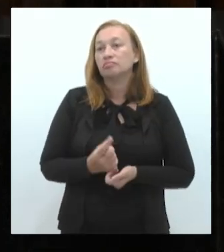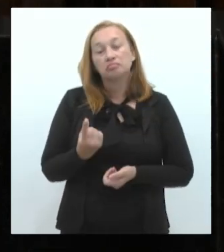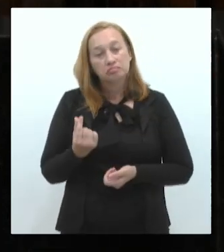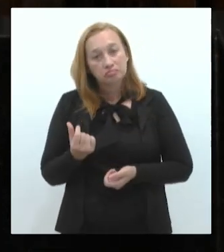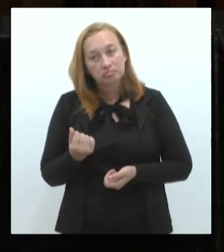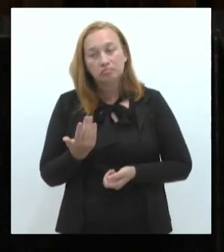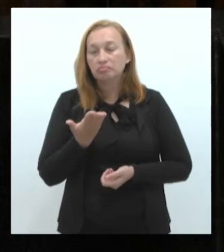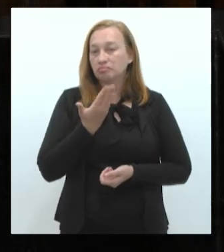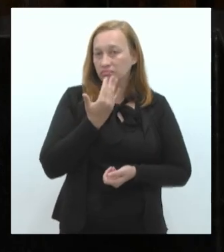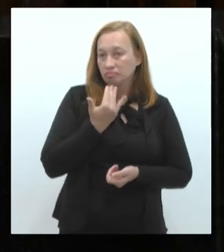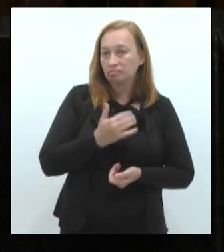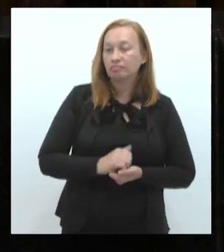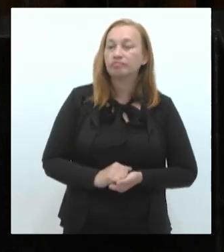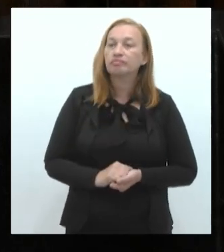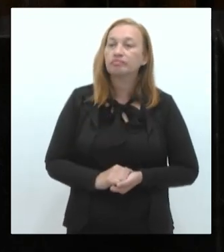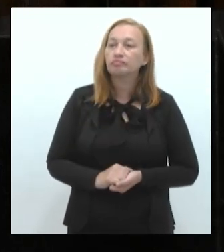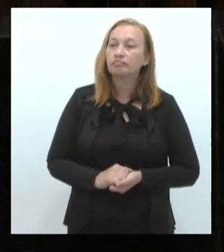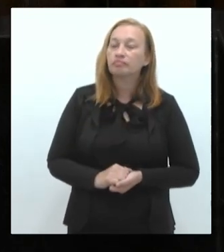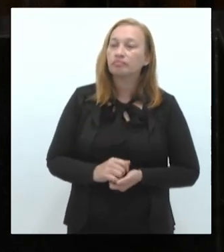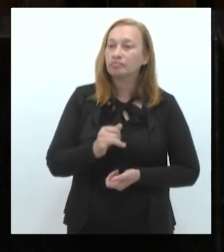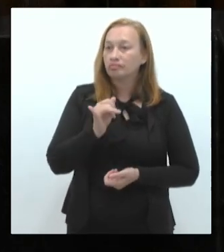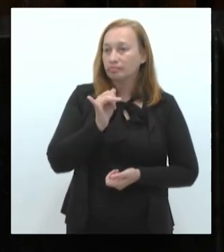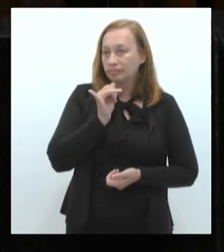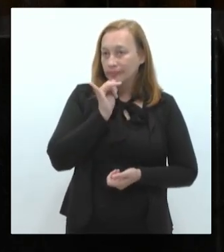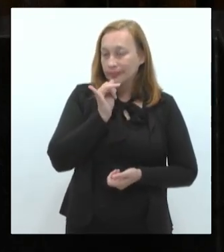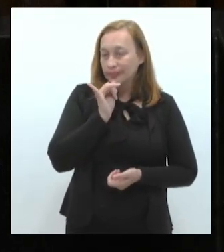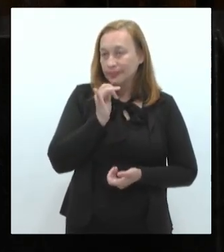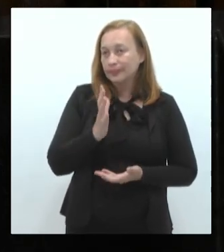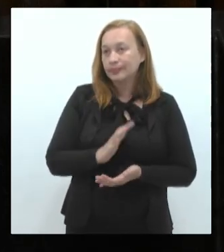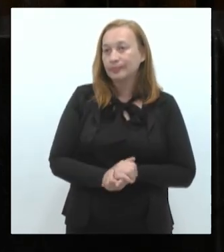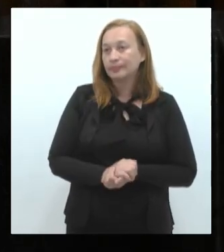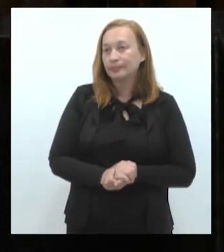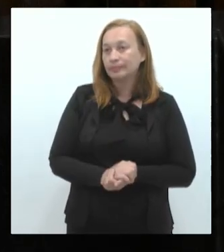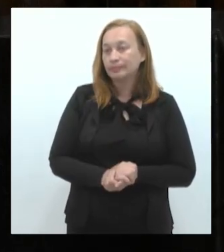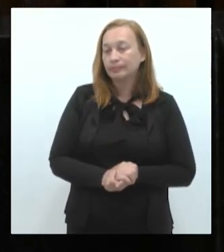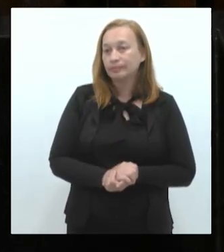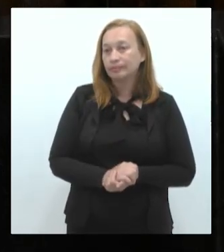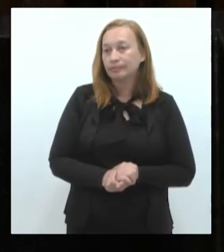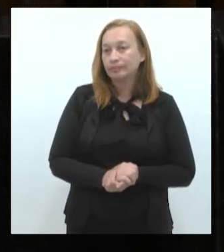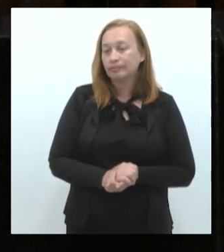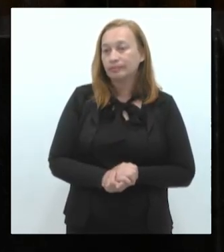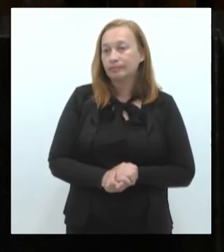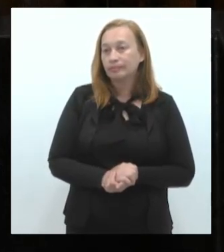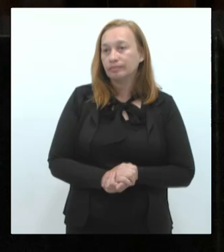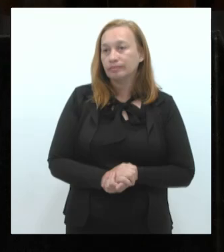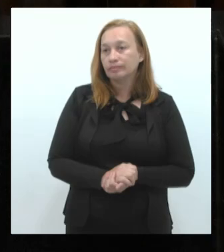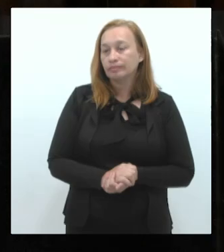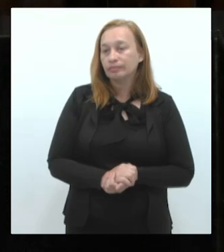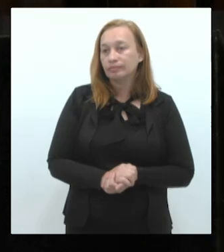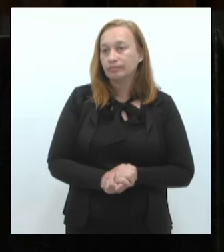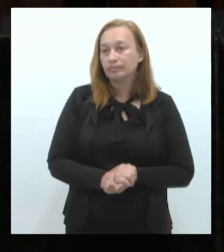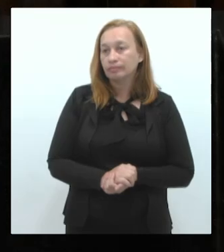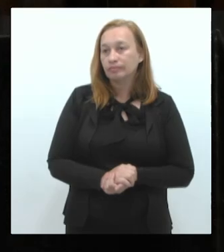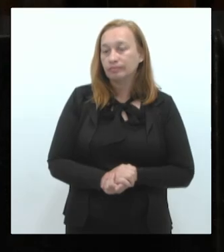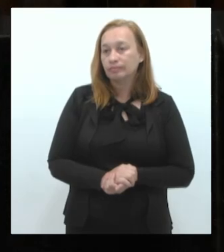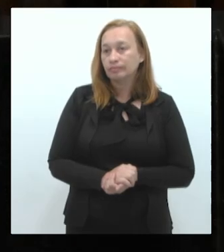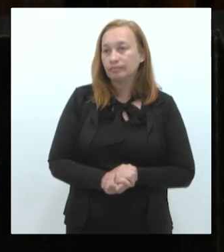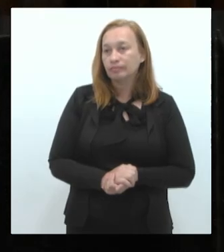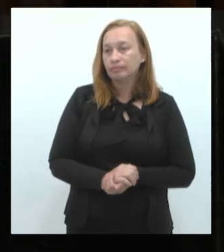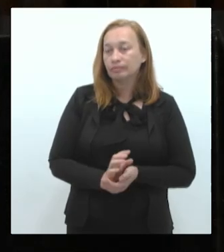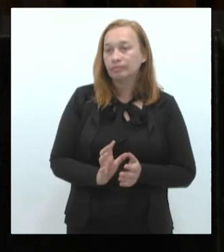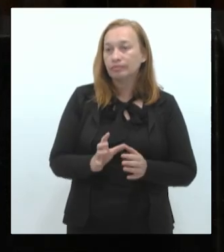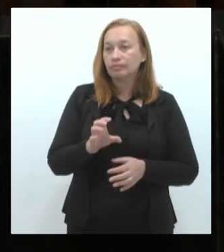dos alimentos. Um exemplo foi o desmonte que fizeram nos estoques